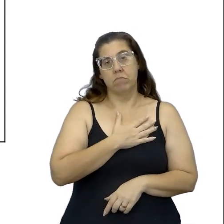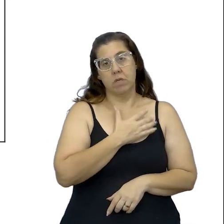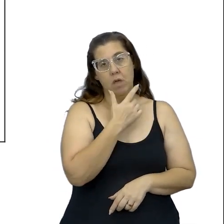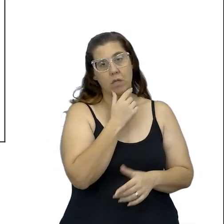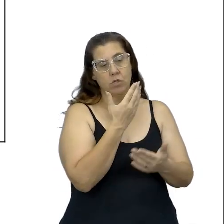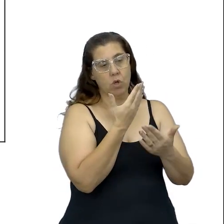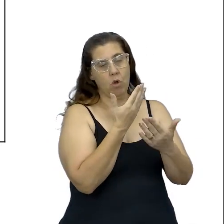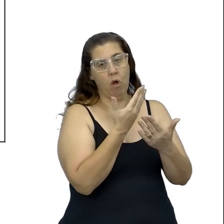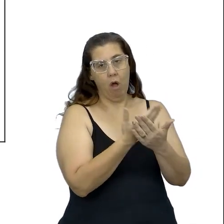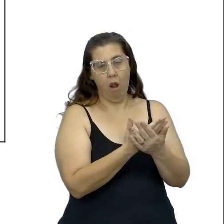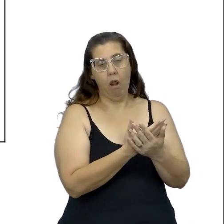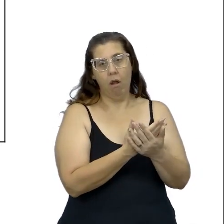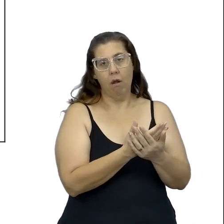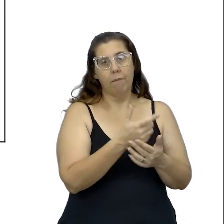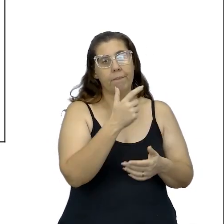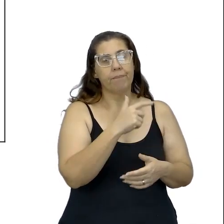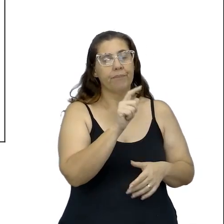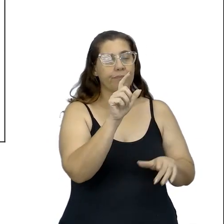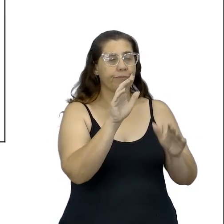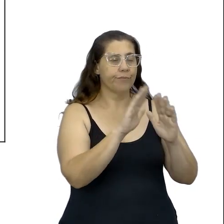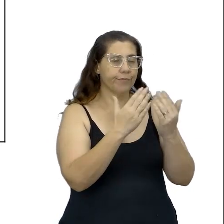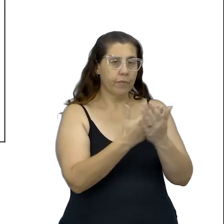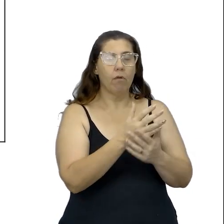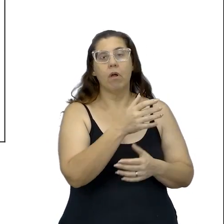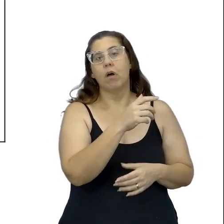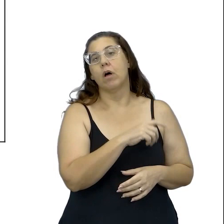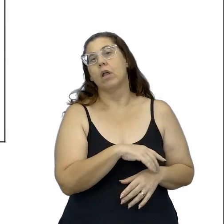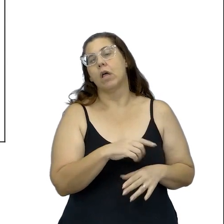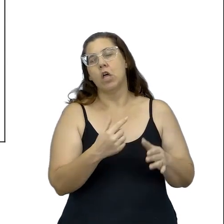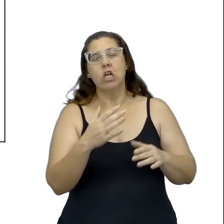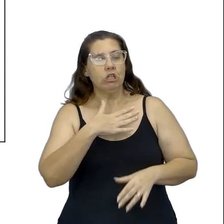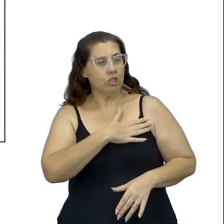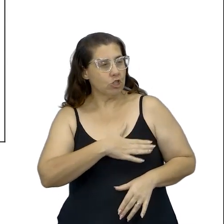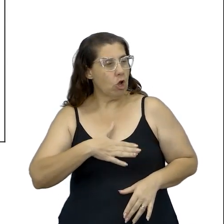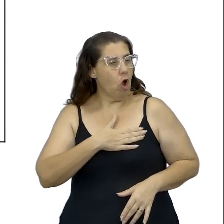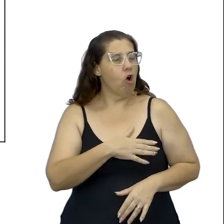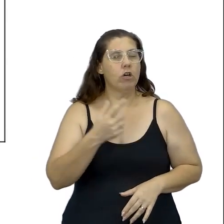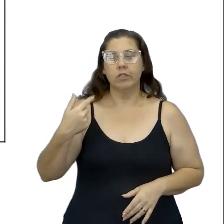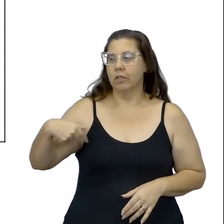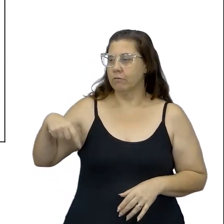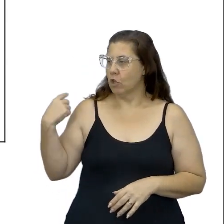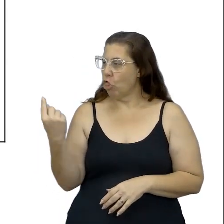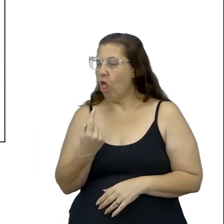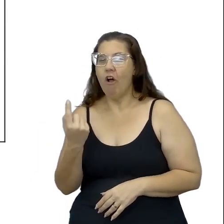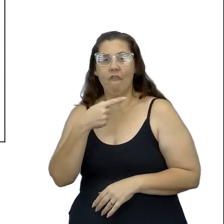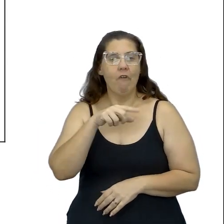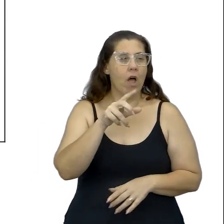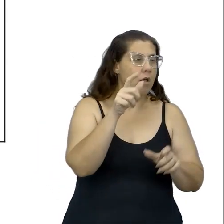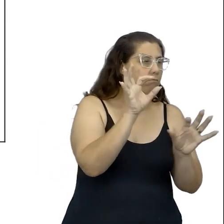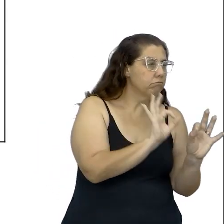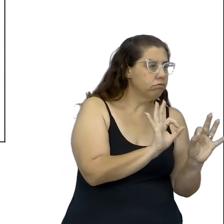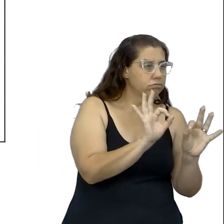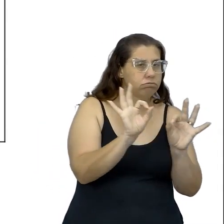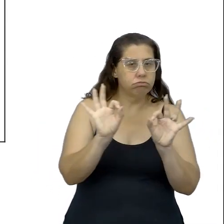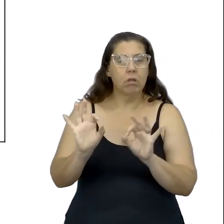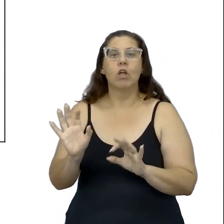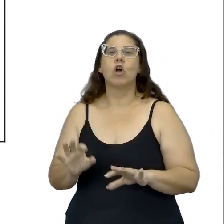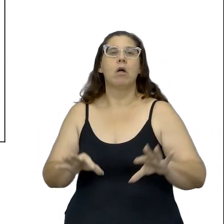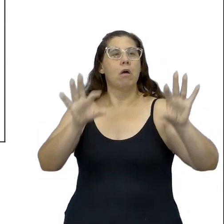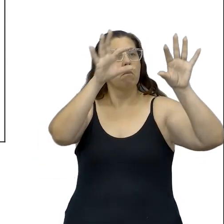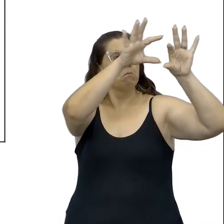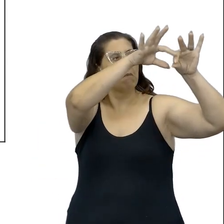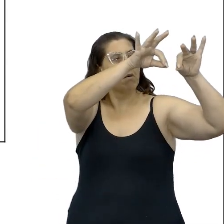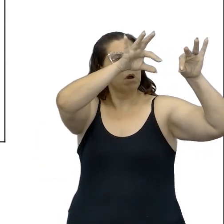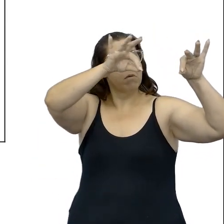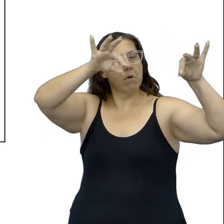os trabalhos, as apresentações, eles gostam que nós vamos lá assistir, gostam de montar varais,